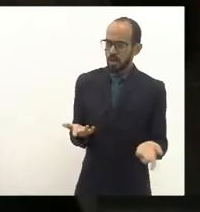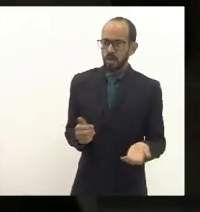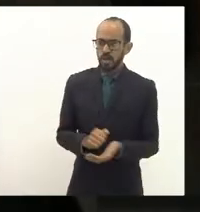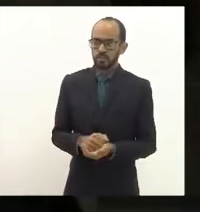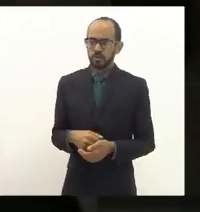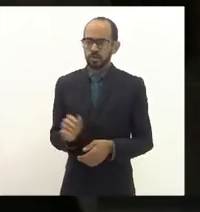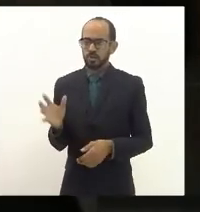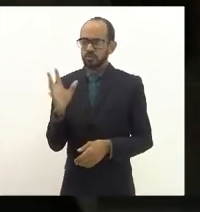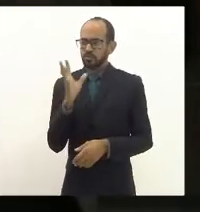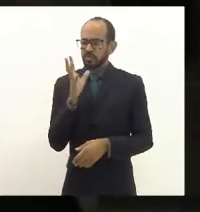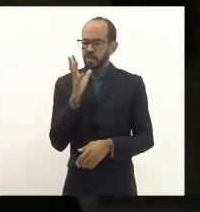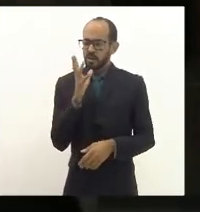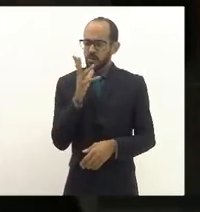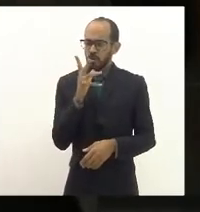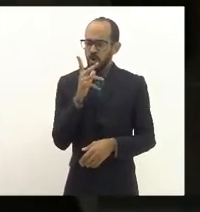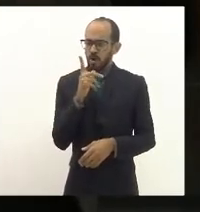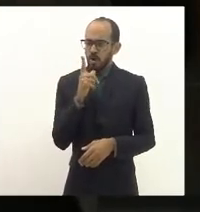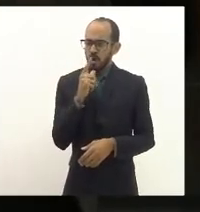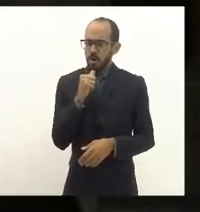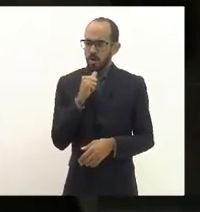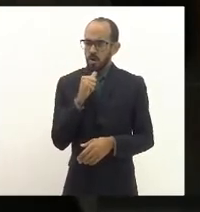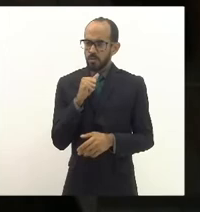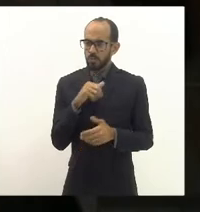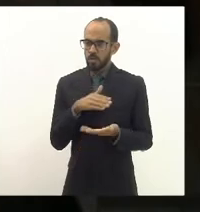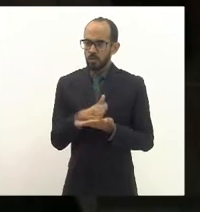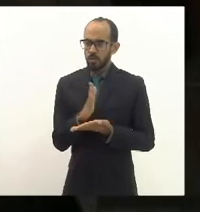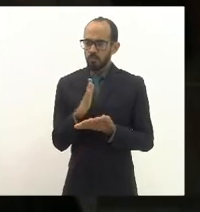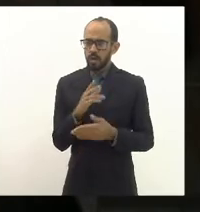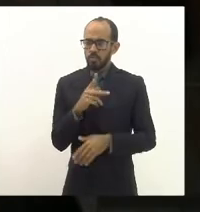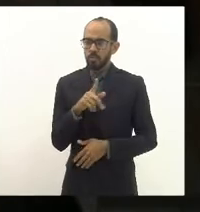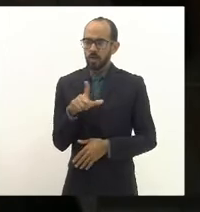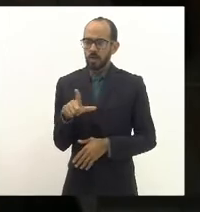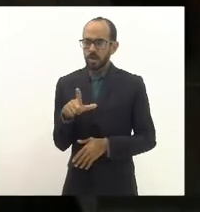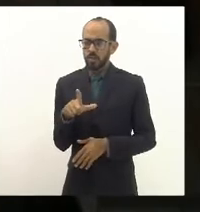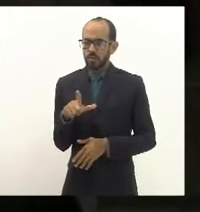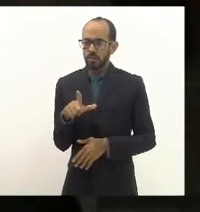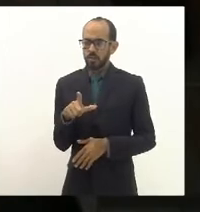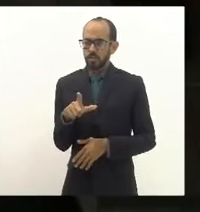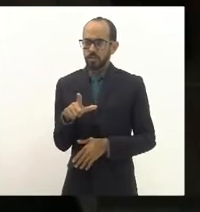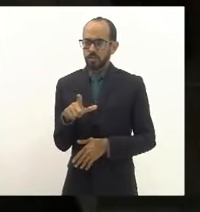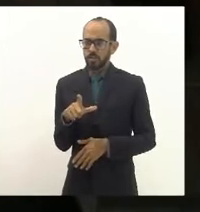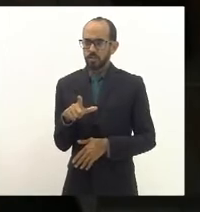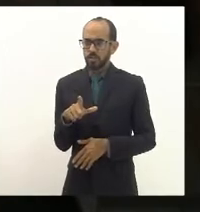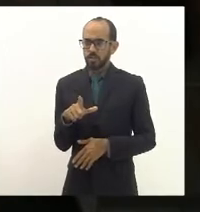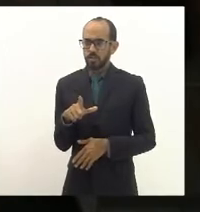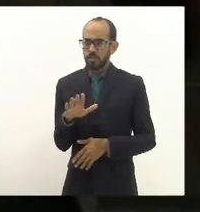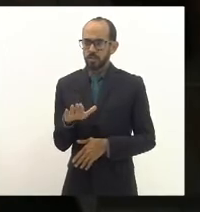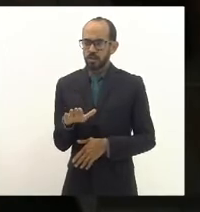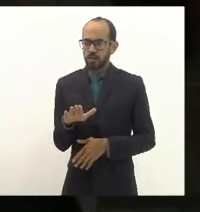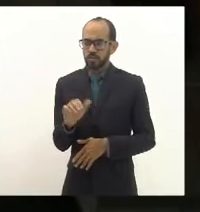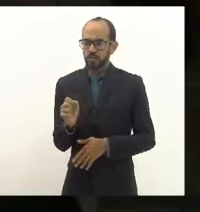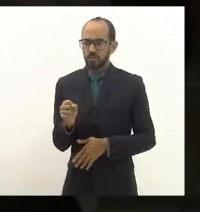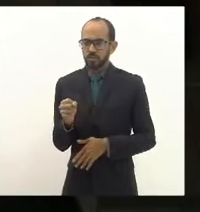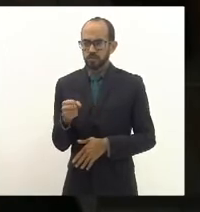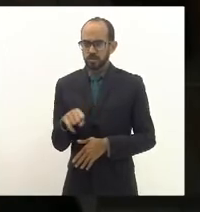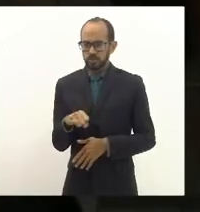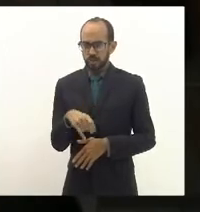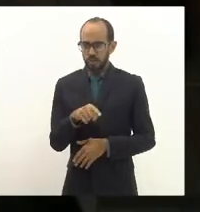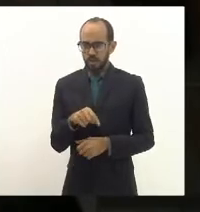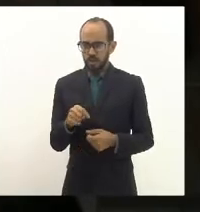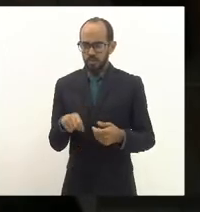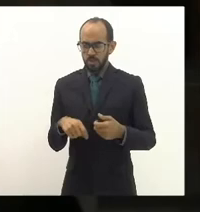levamos muito tempo para aprovar um projeto de lei, mas quando cabe ao